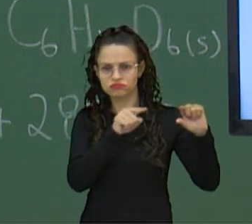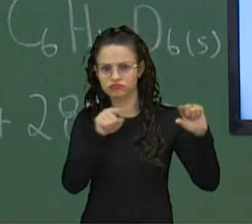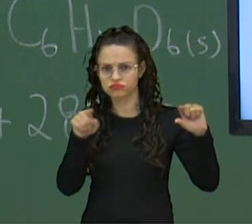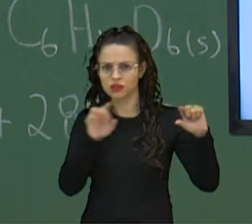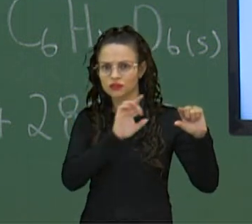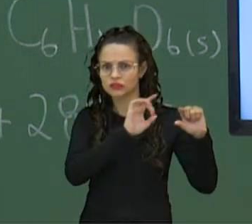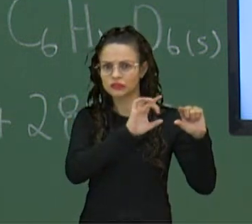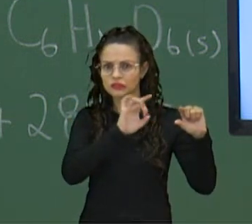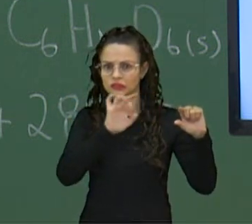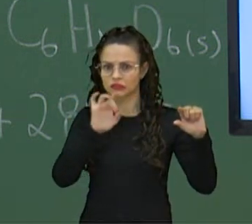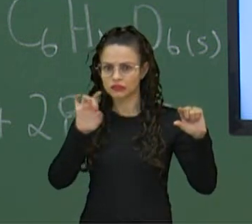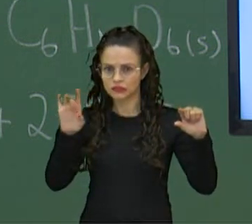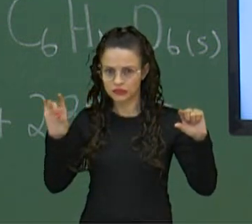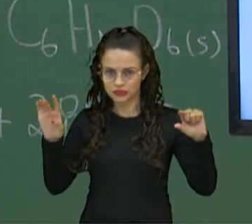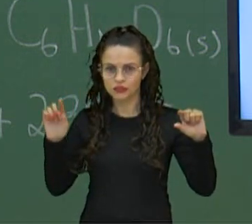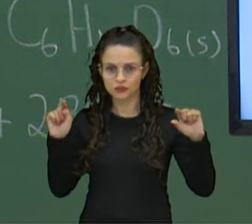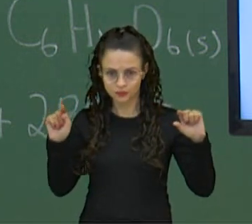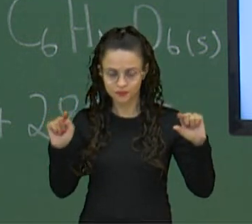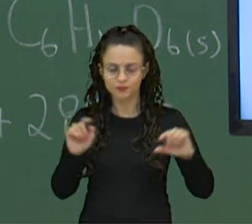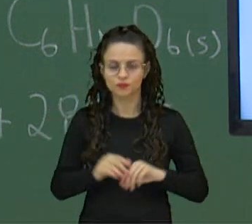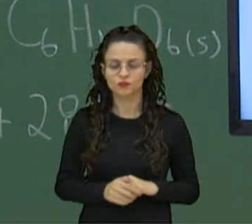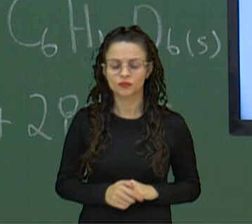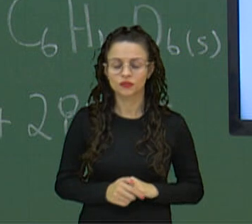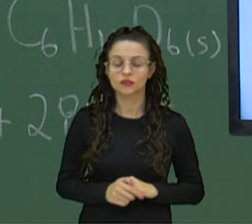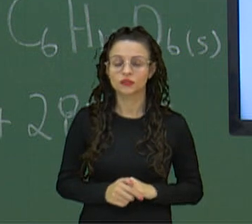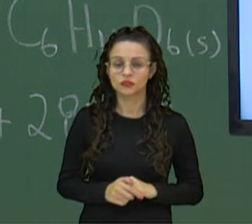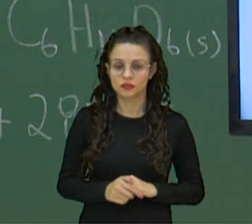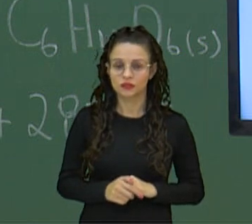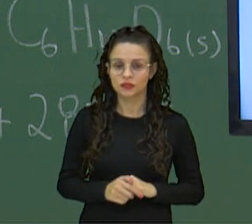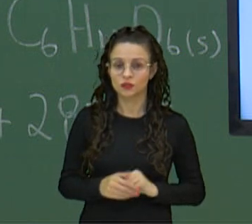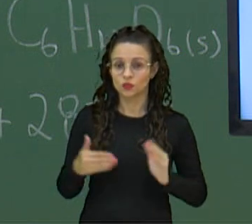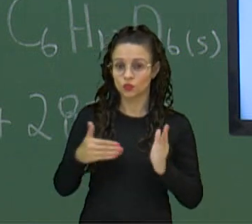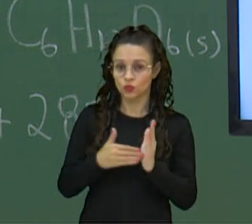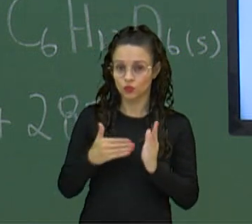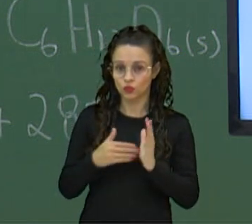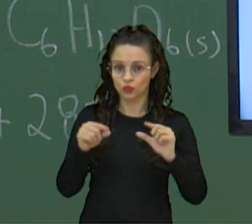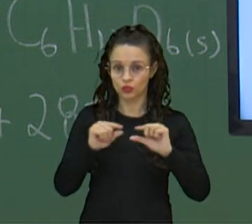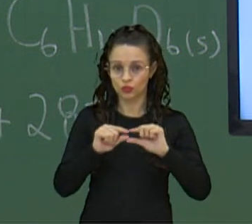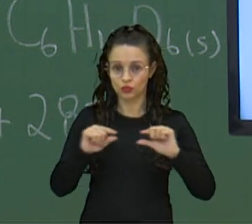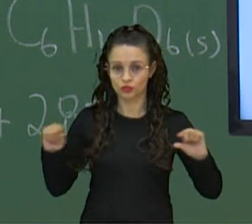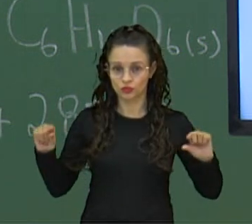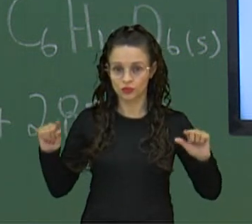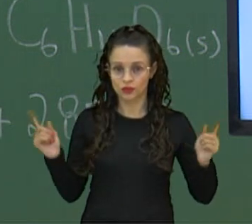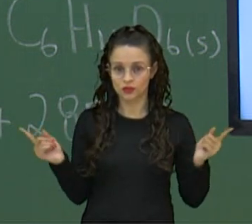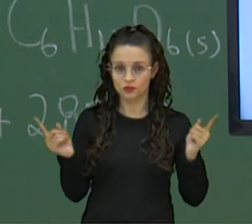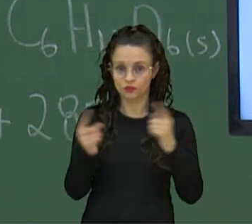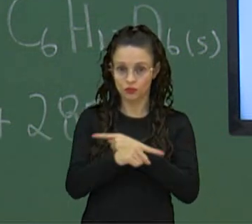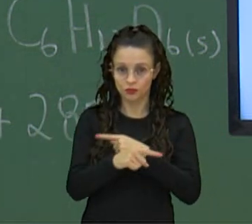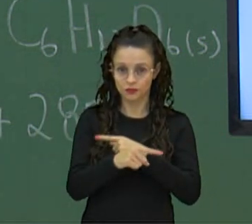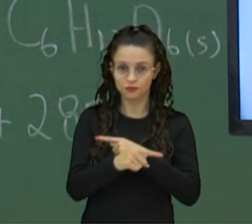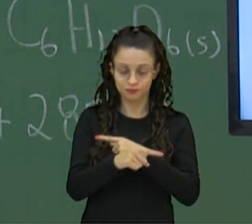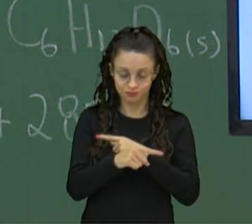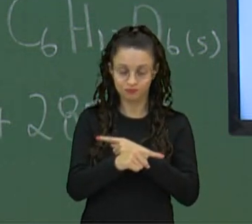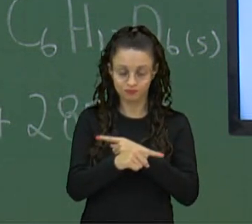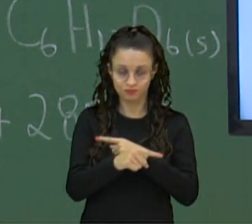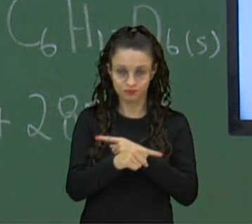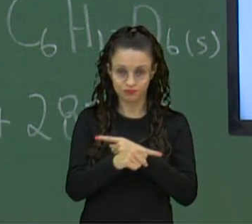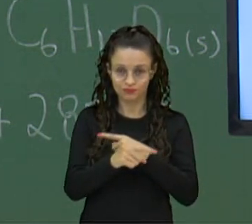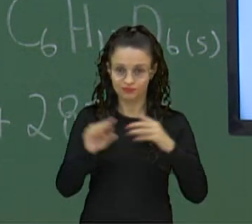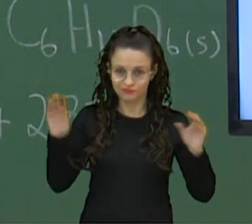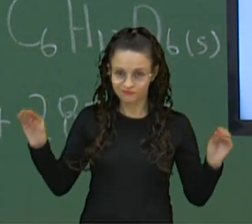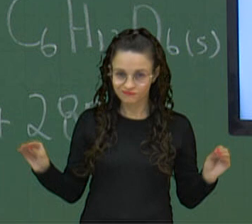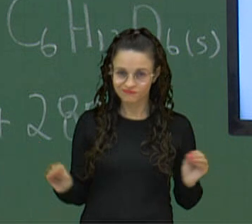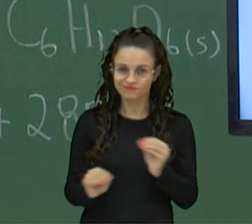tem de interesse ali. E a última, vamos inverter as posições. E